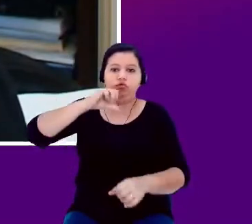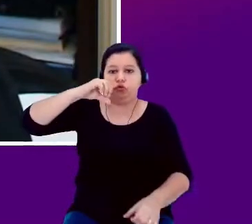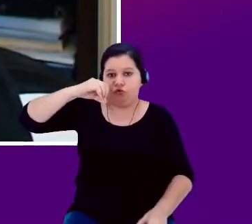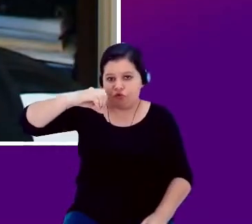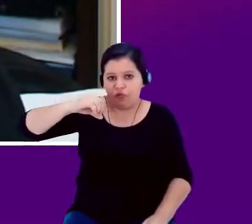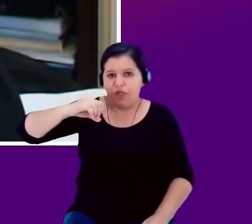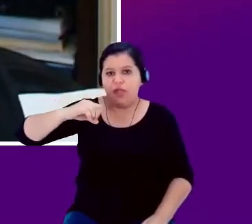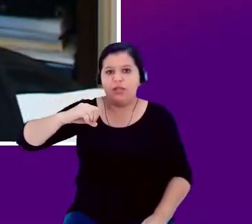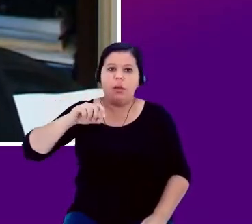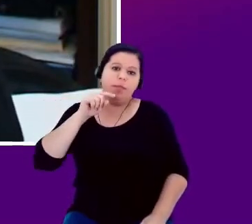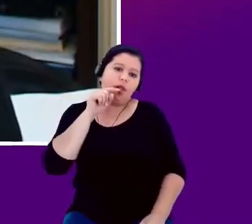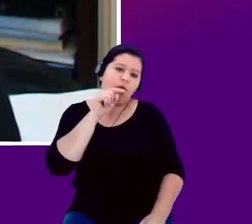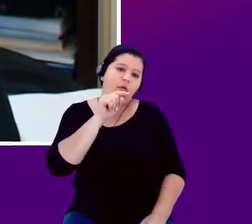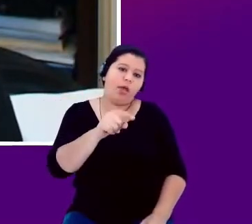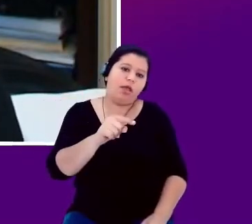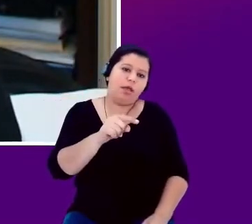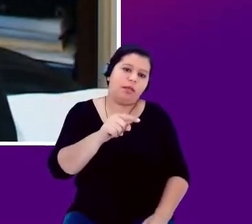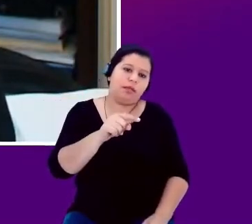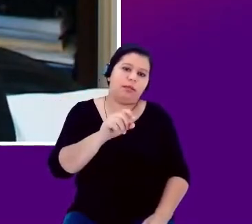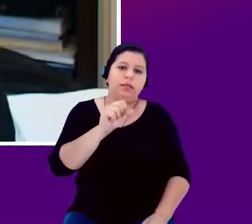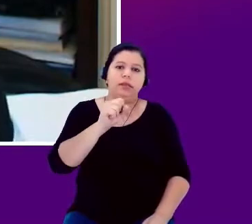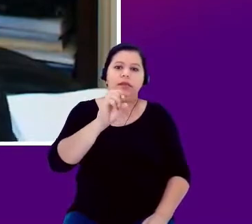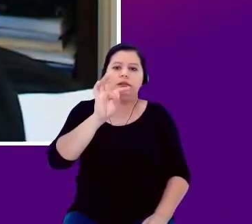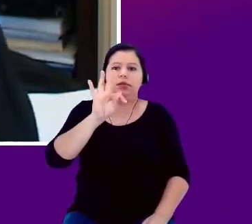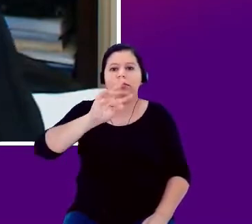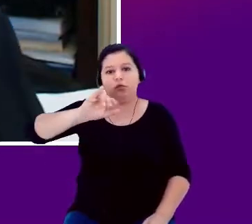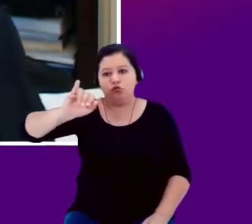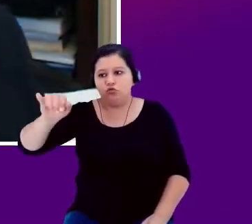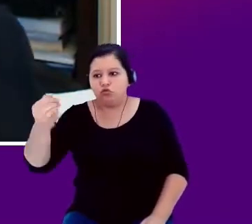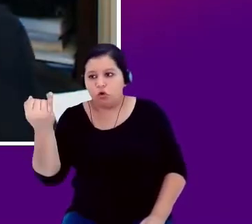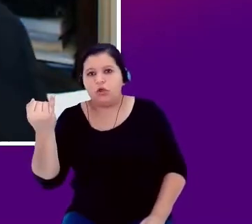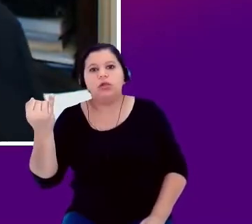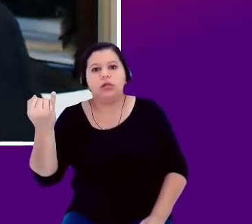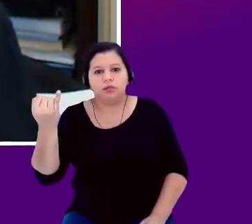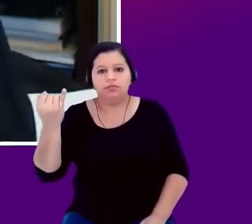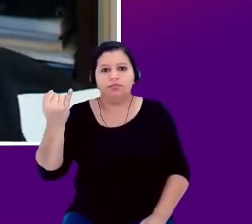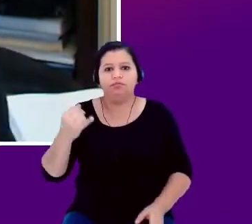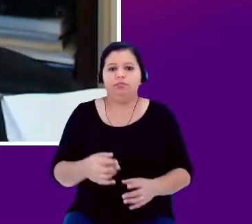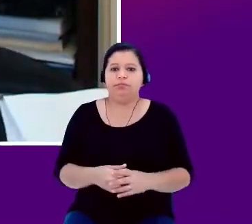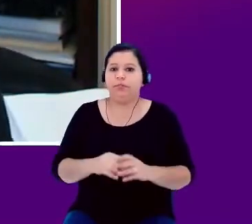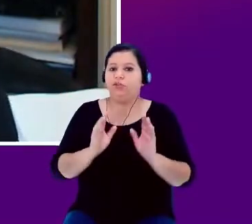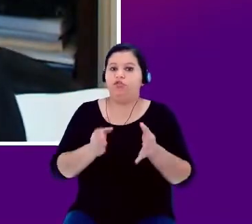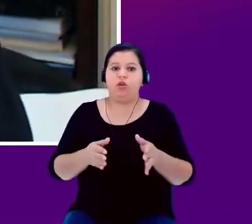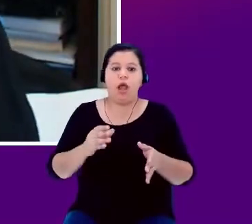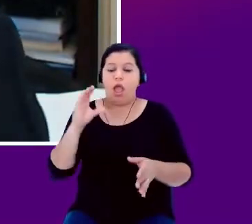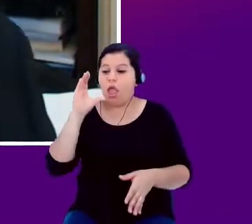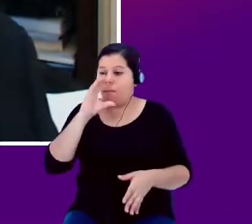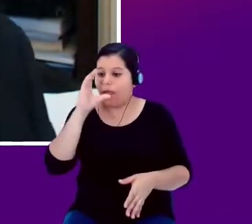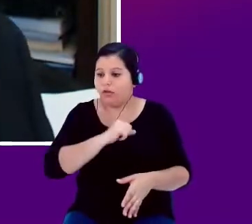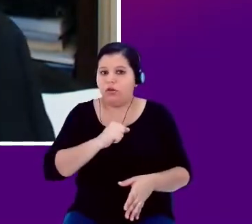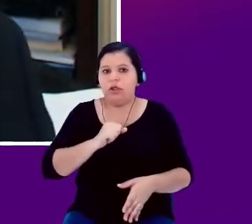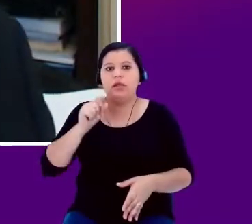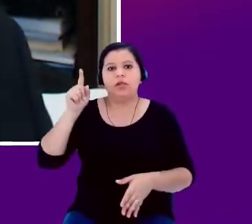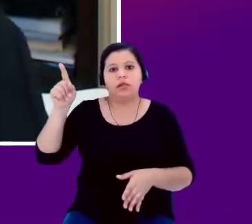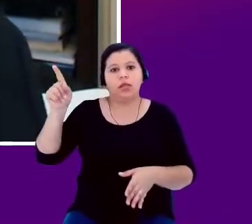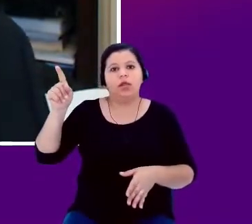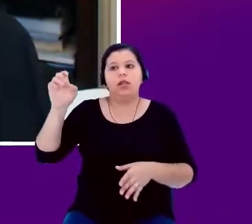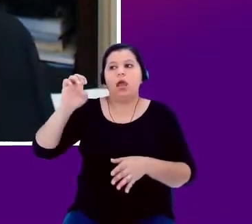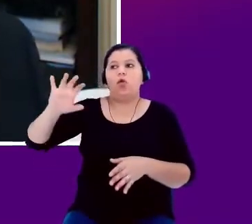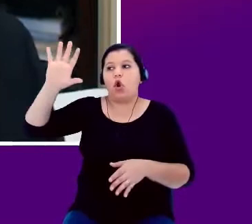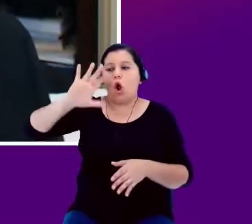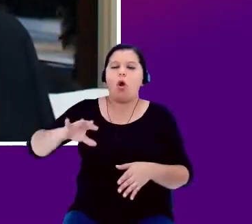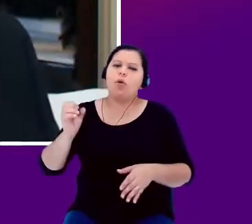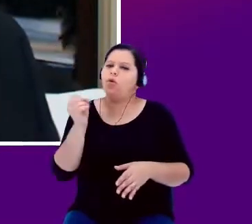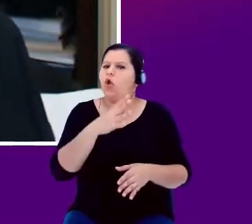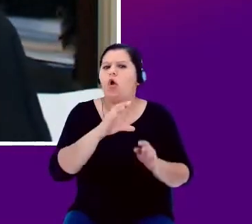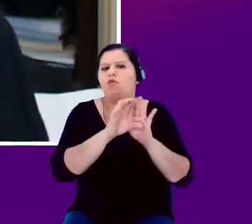pelo STJ, que já alertava para a emergência, sobretudo na Europa, de um novo conceito de privacidade, da